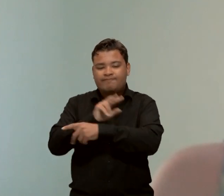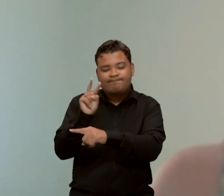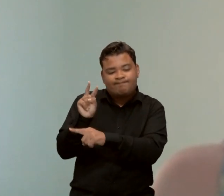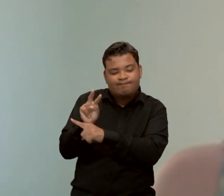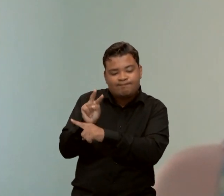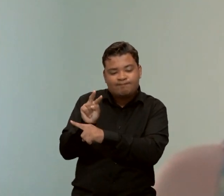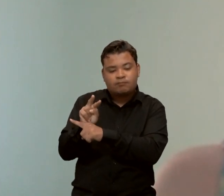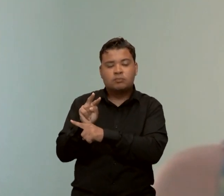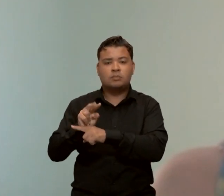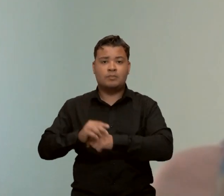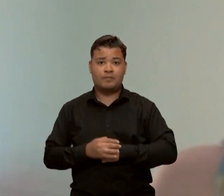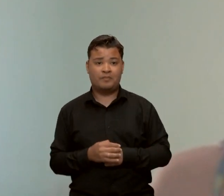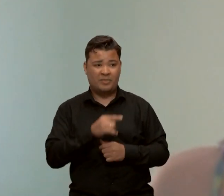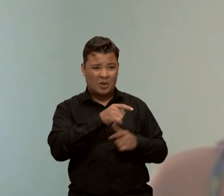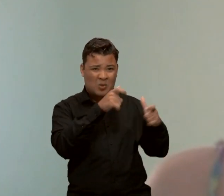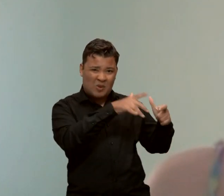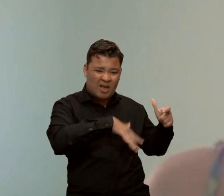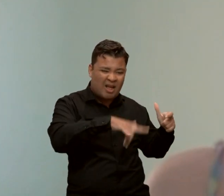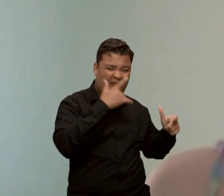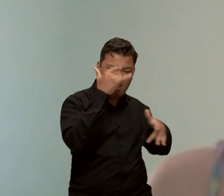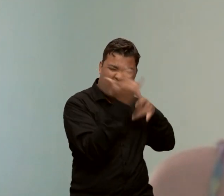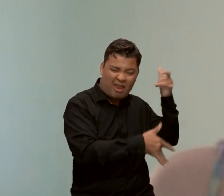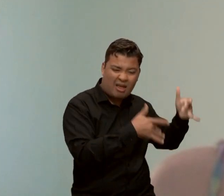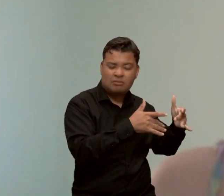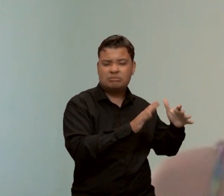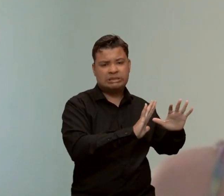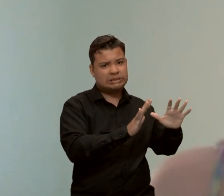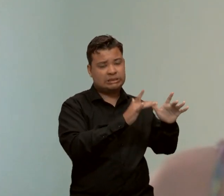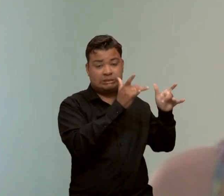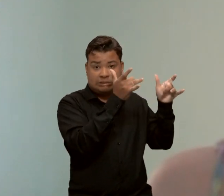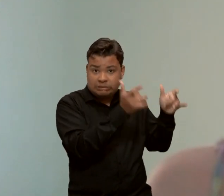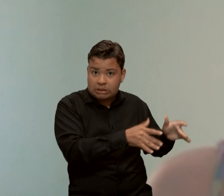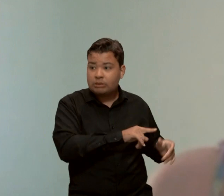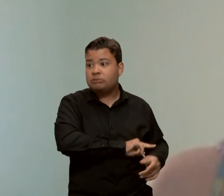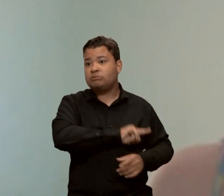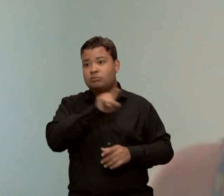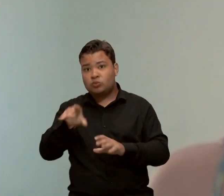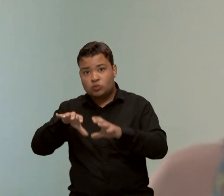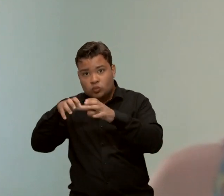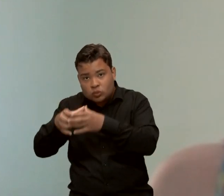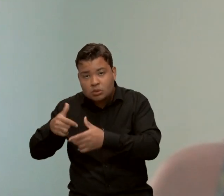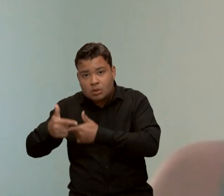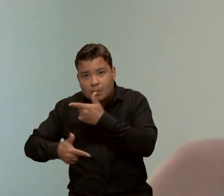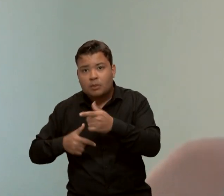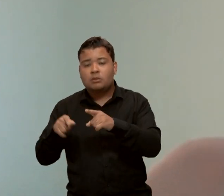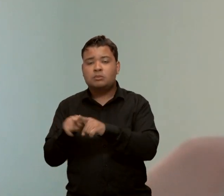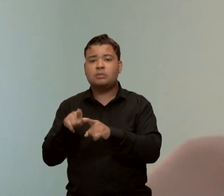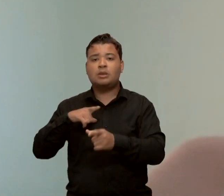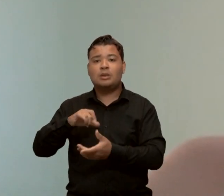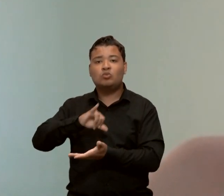desde a saída do lixão até a chegada no centro de triagem.